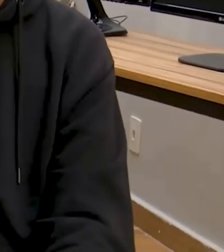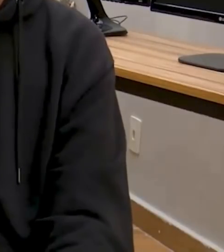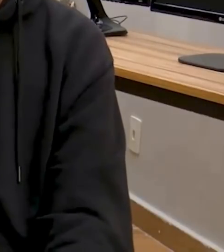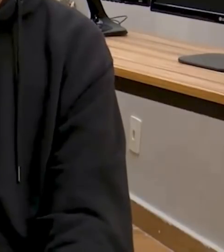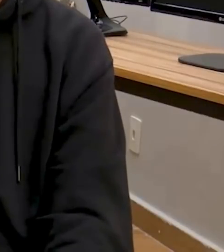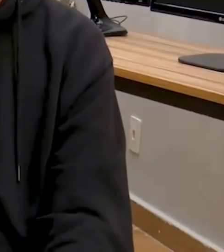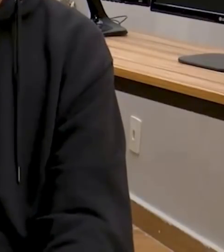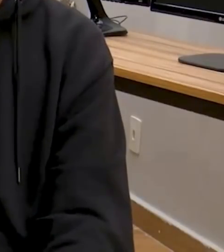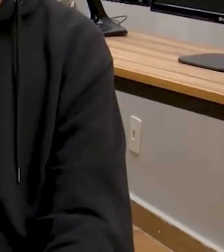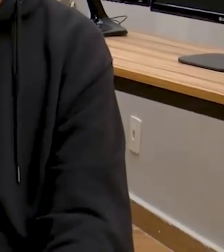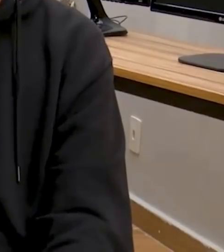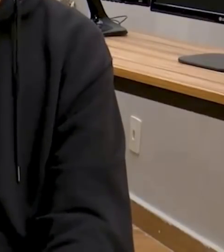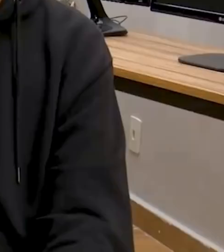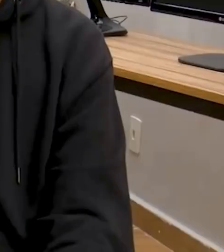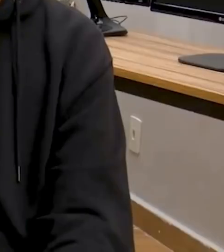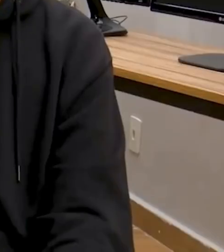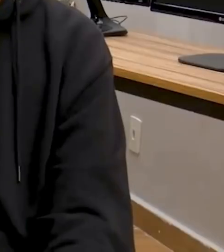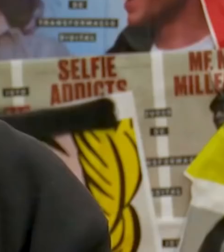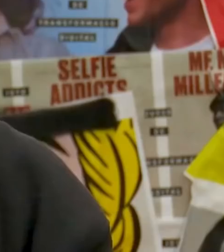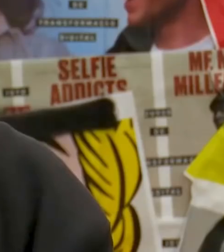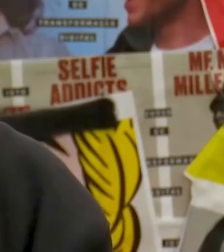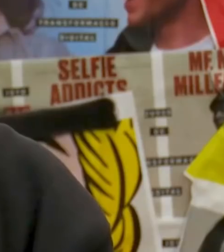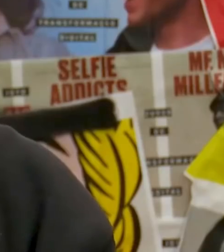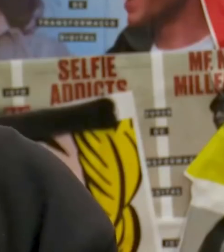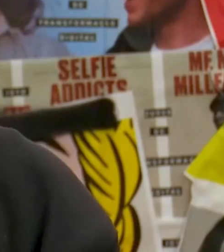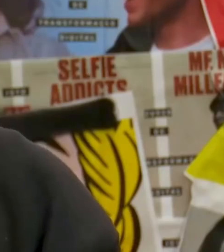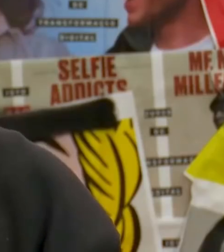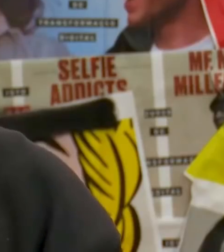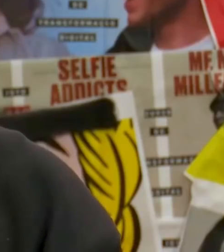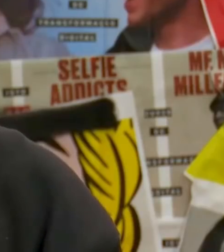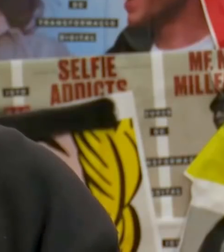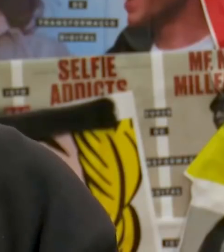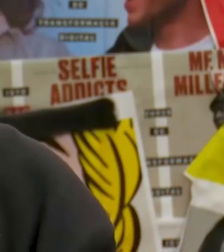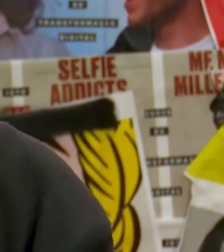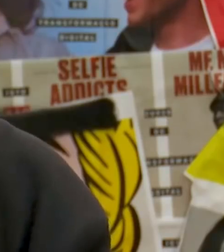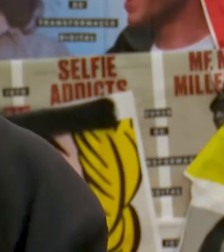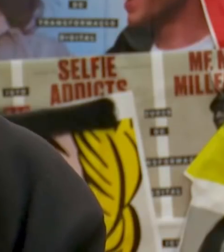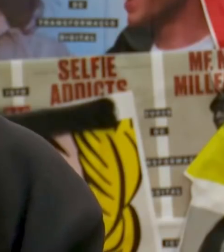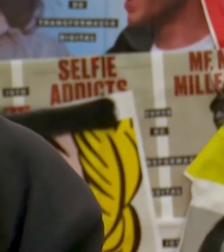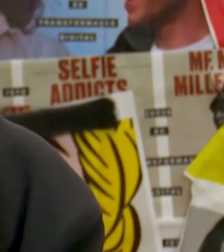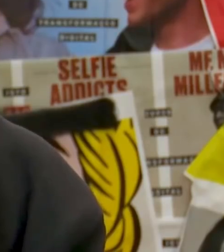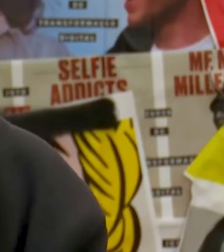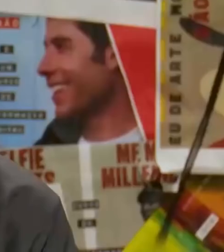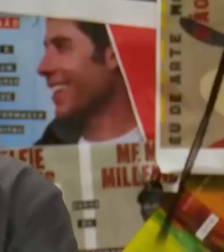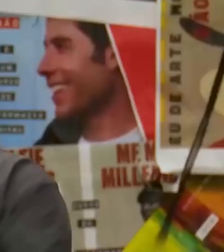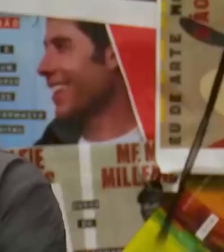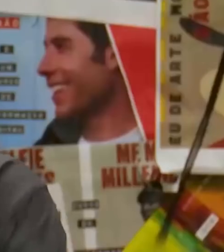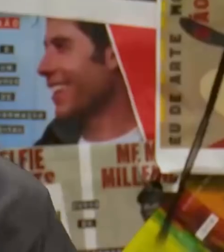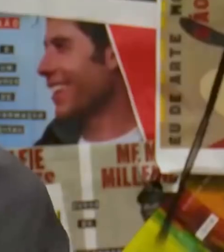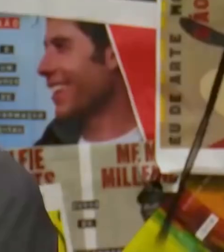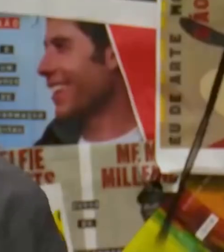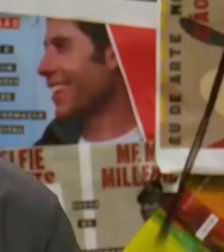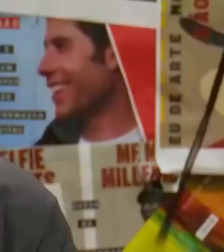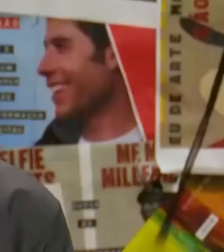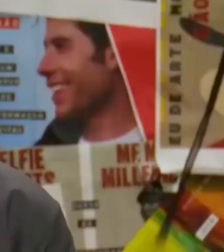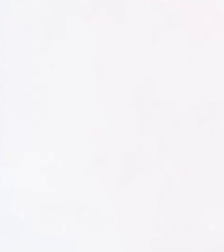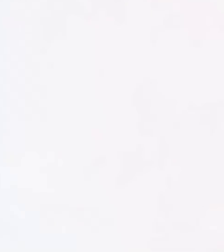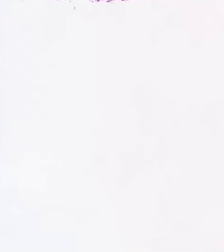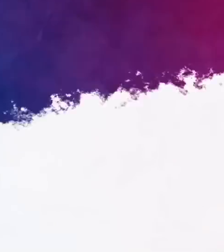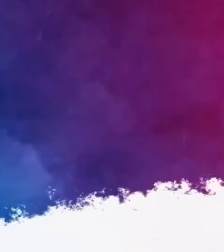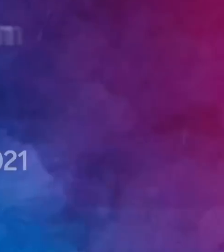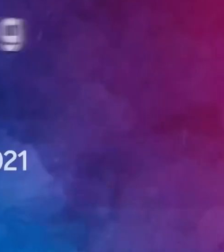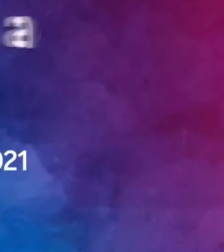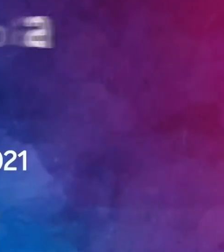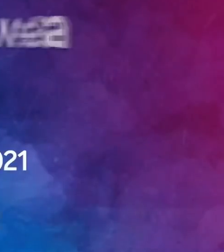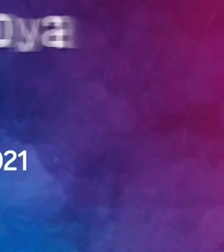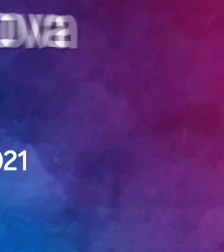esses caminhos e descobrir a melhor forma de aprender. Eu vou participar do Esquenta Expo Movimento Inova. Vocês não podem perder!